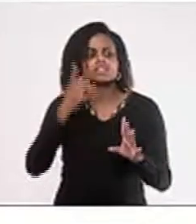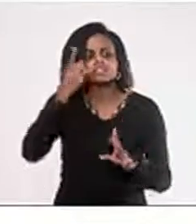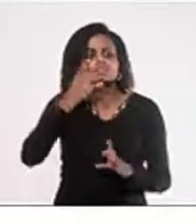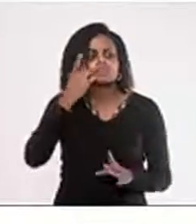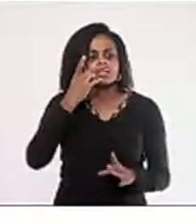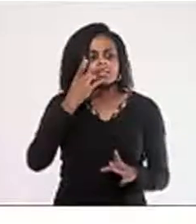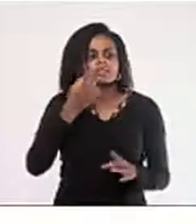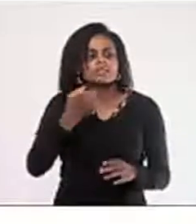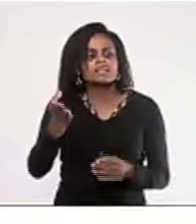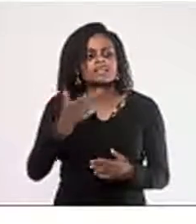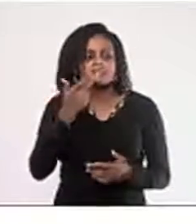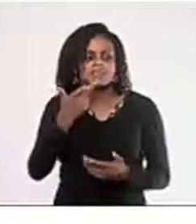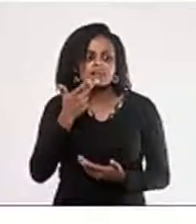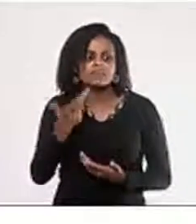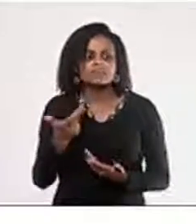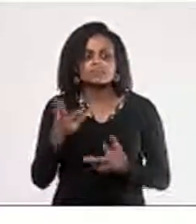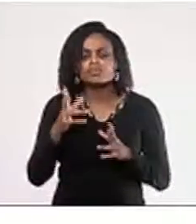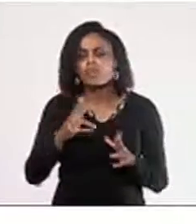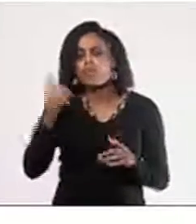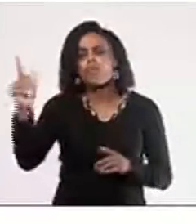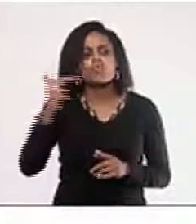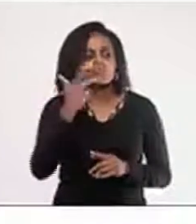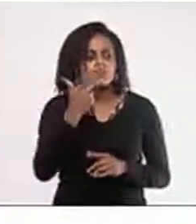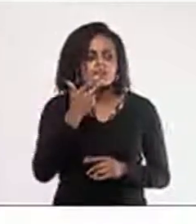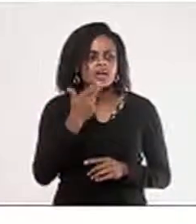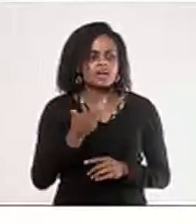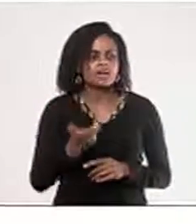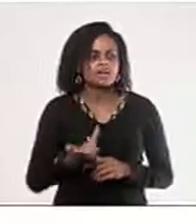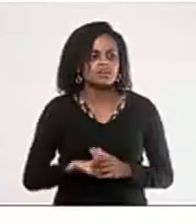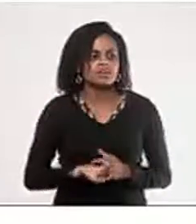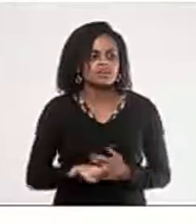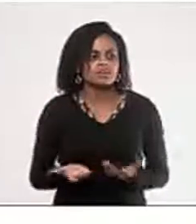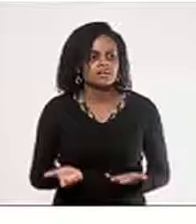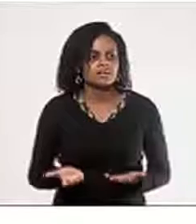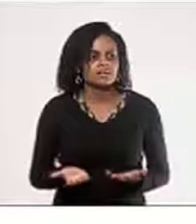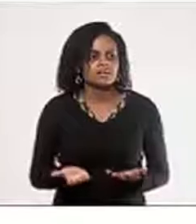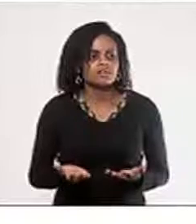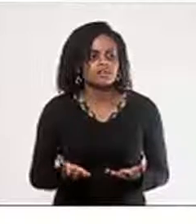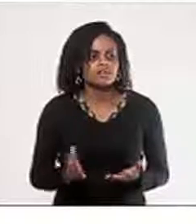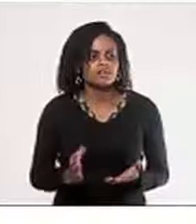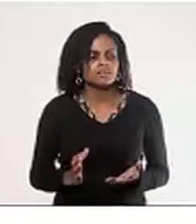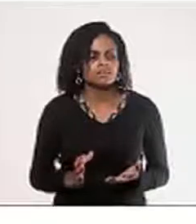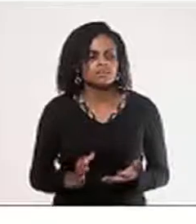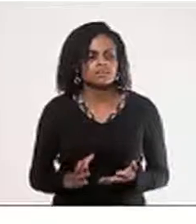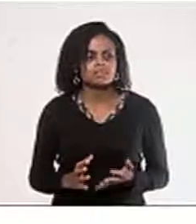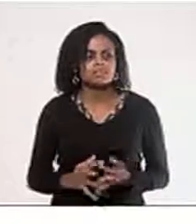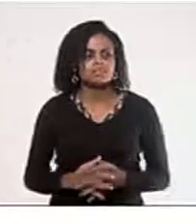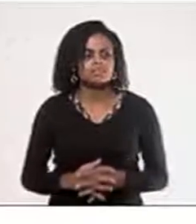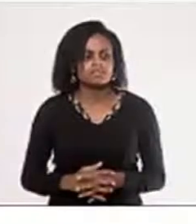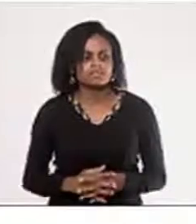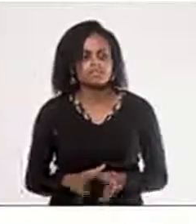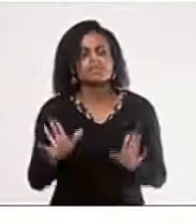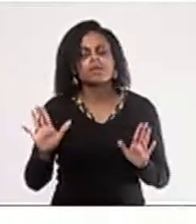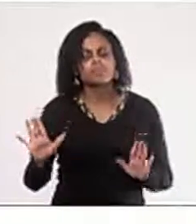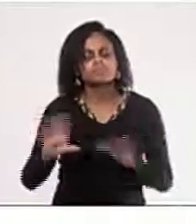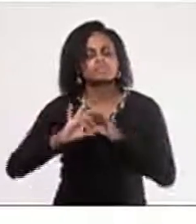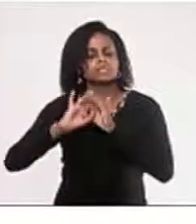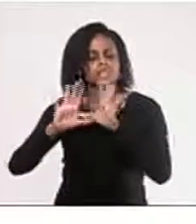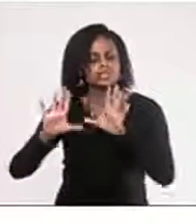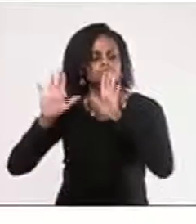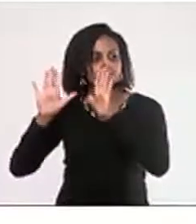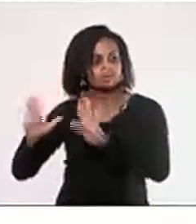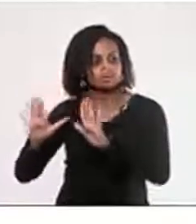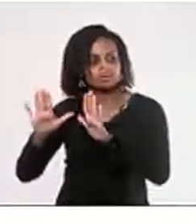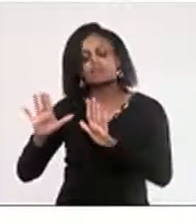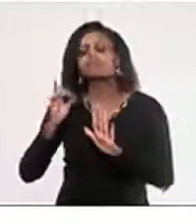está falando, ele fala como outros já falaram também, o que entenderam de ser. Então, garantir a fala do parlamentar, garantir...